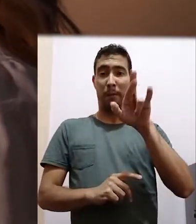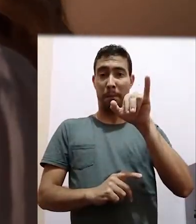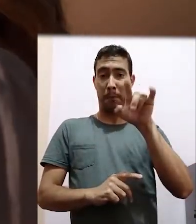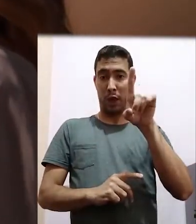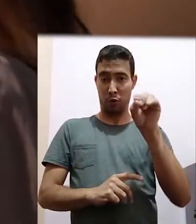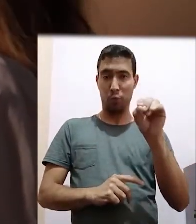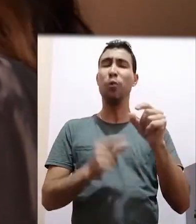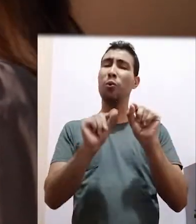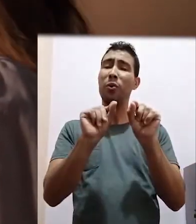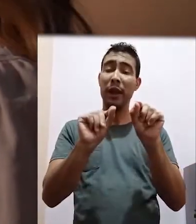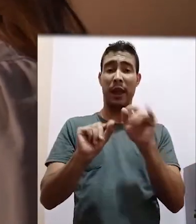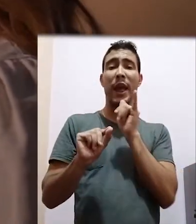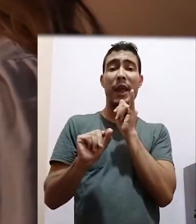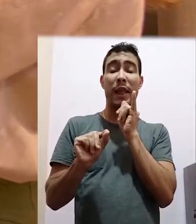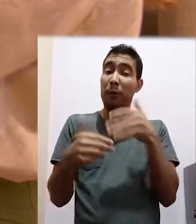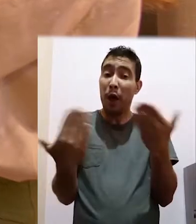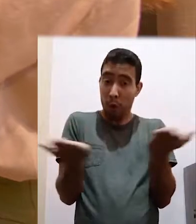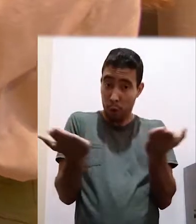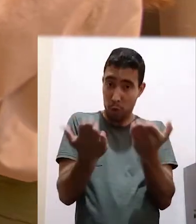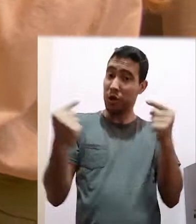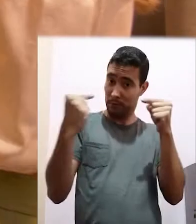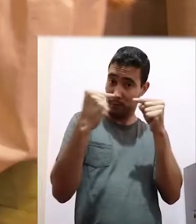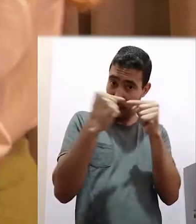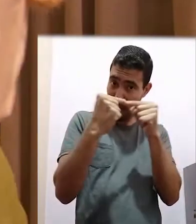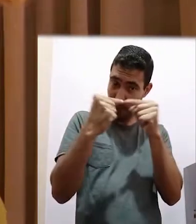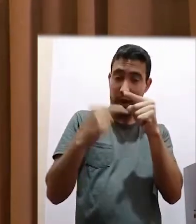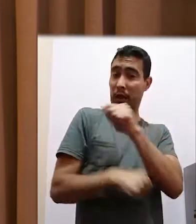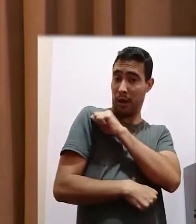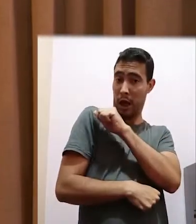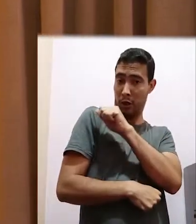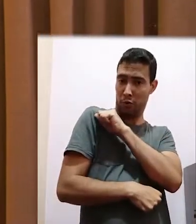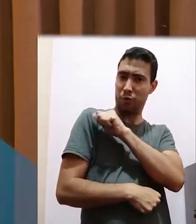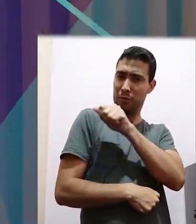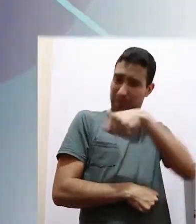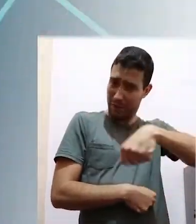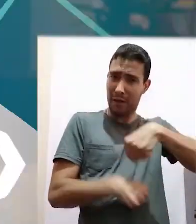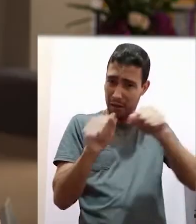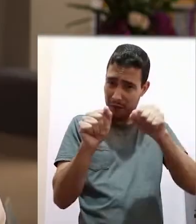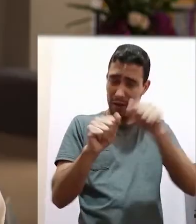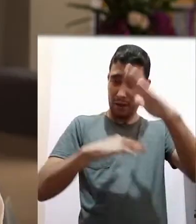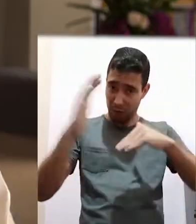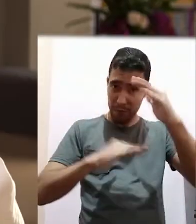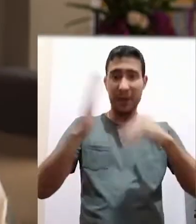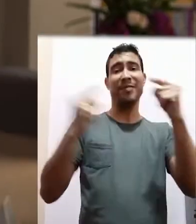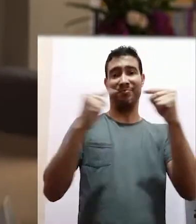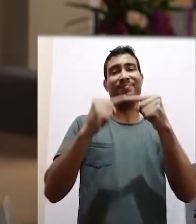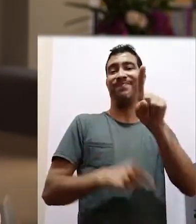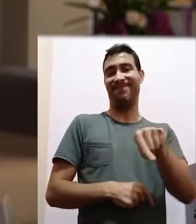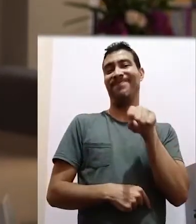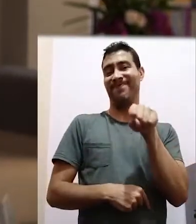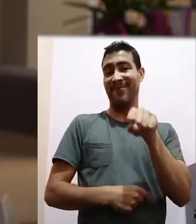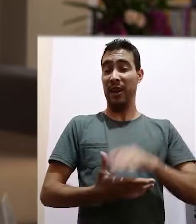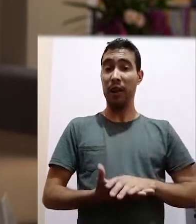É exatamente aquilo que o mundo do trabalho exige do estudante em relação às competências. Porque vocês já devem ter sentido